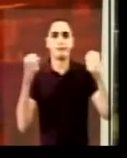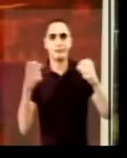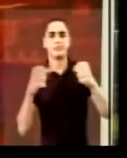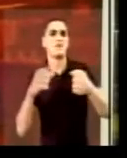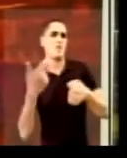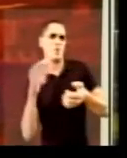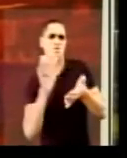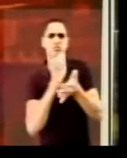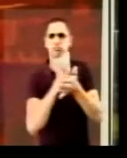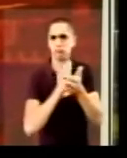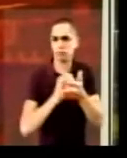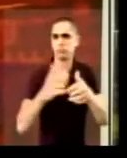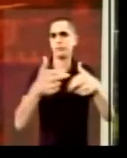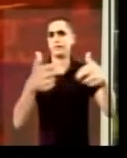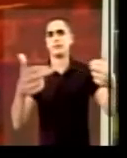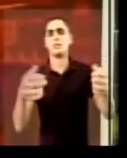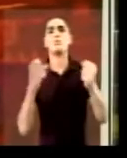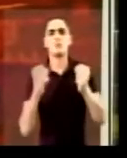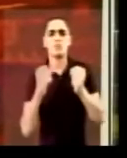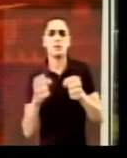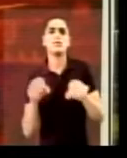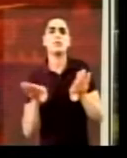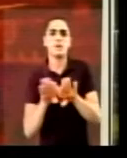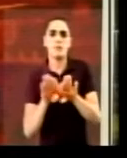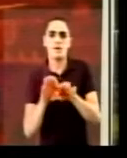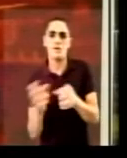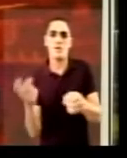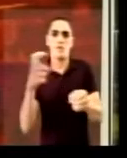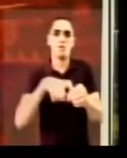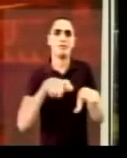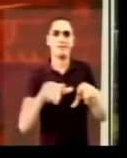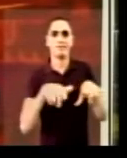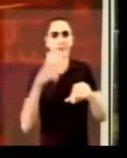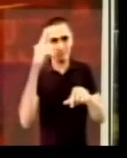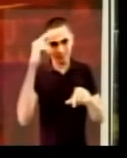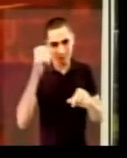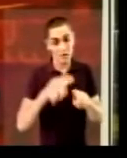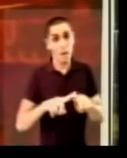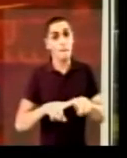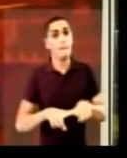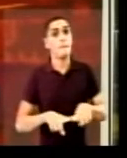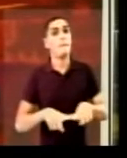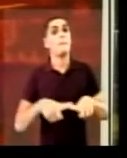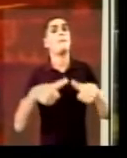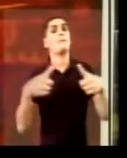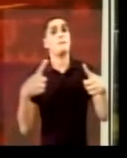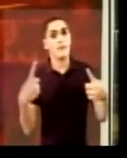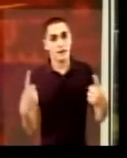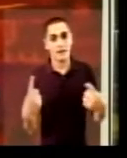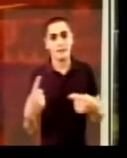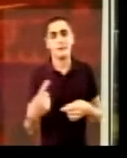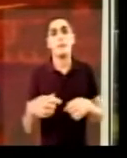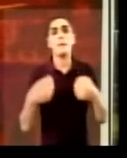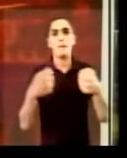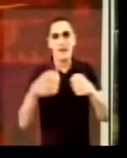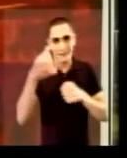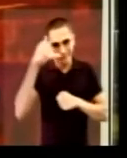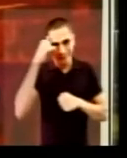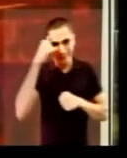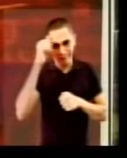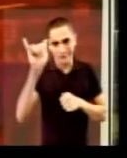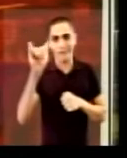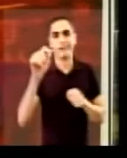puderam voltar aos seus trabalhos, porém, mas não fazer o que foi feito nesse final de